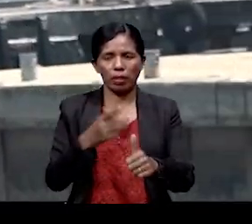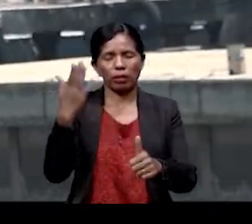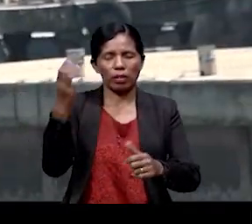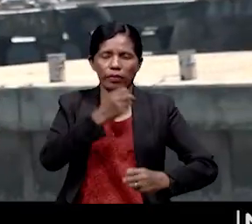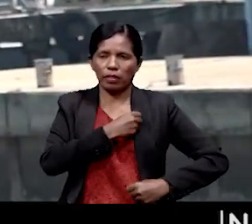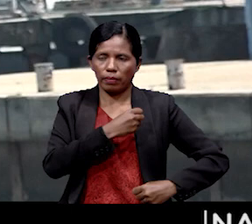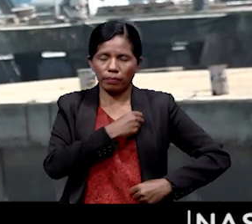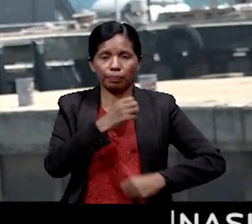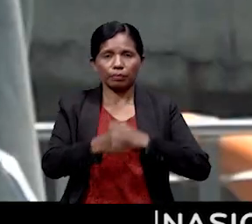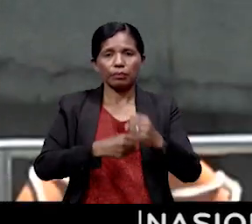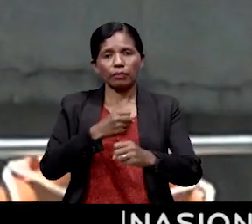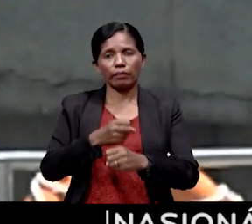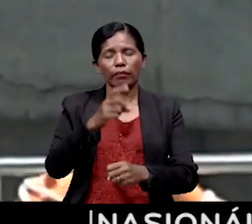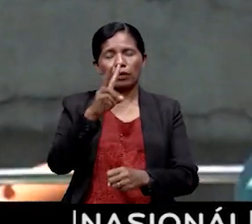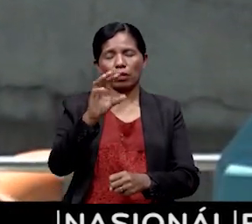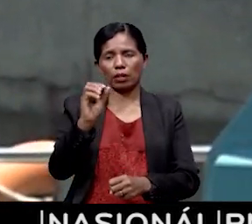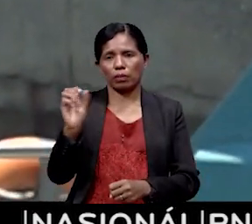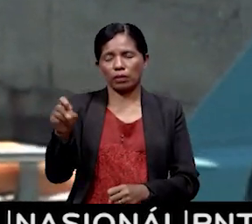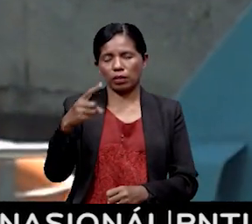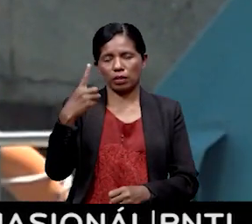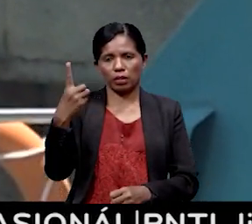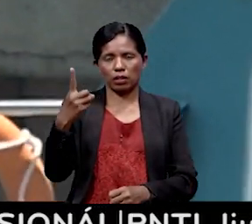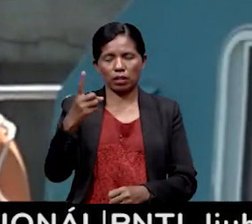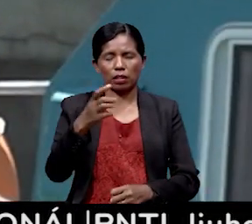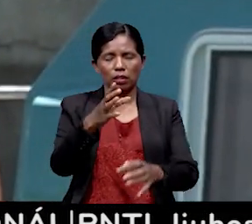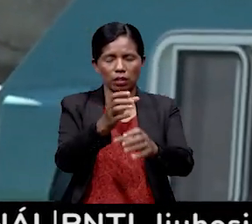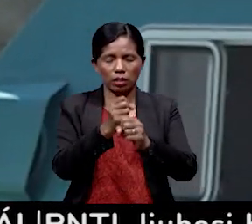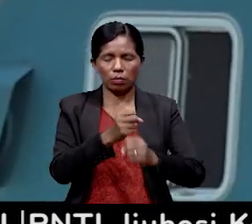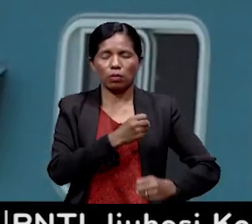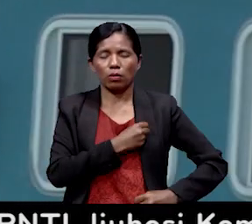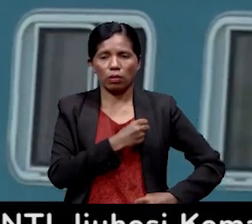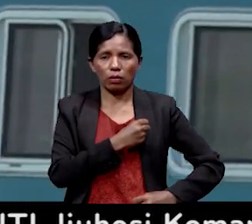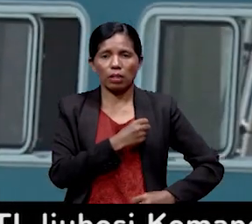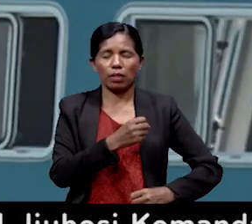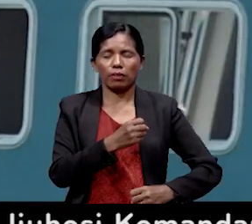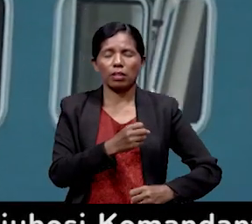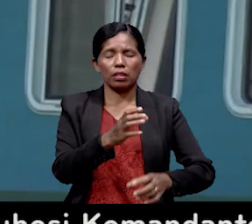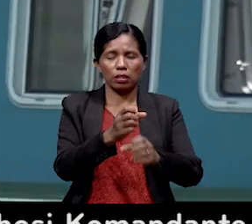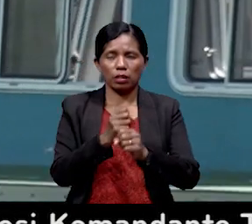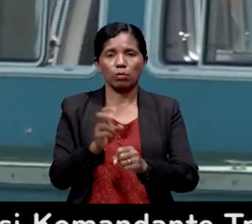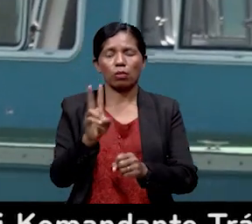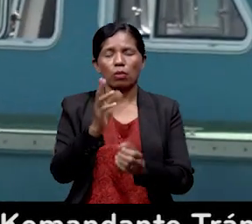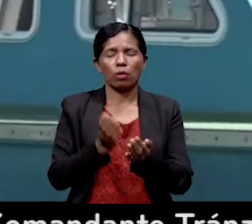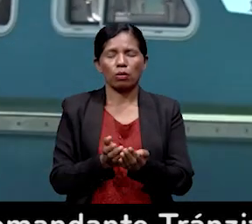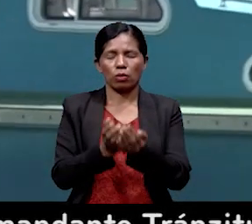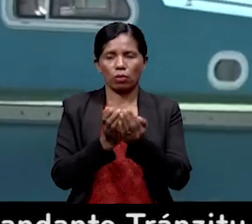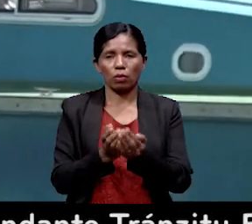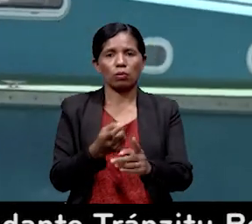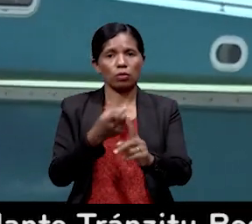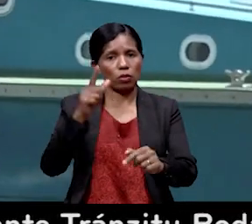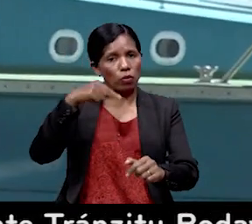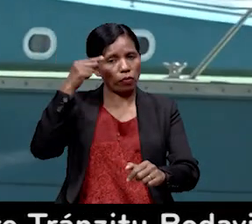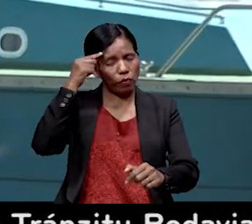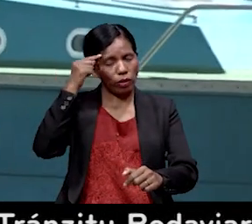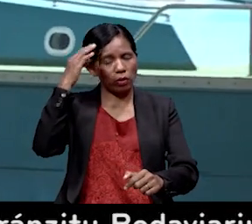iha tinan rihun rua san Rusingida, FFDTL, simu Roahi Samsuri Class Hamutuk Tolu, husi Governo Korea do Sul.